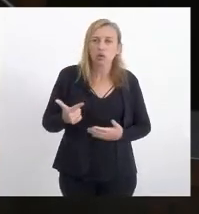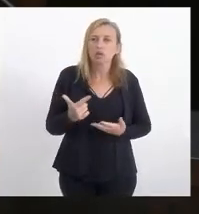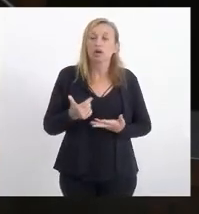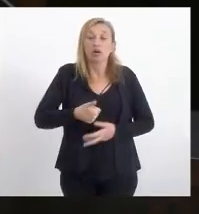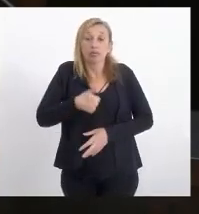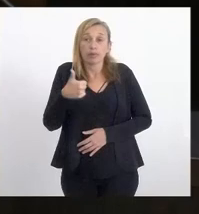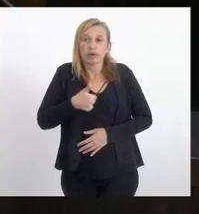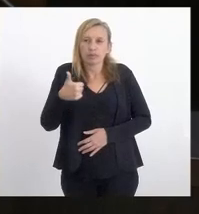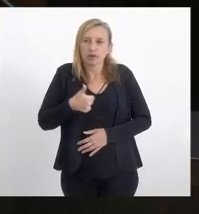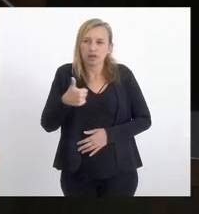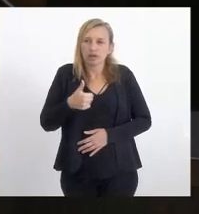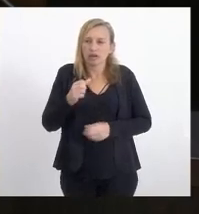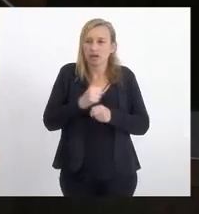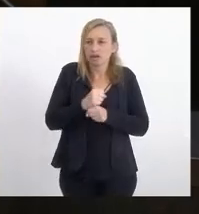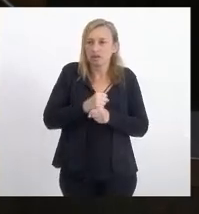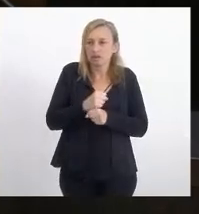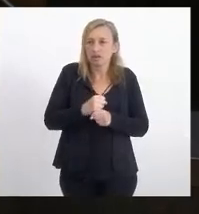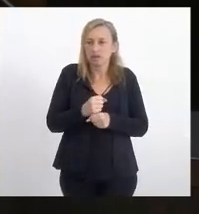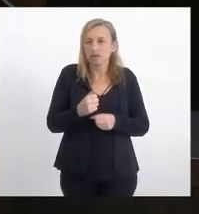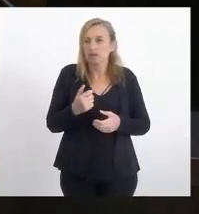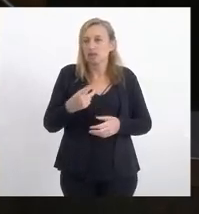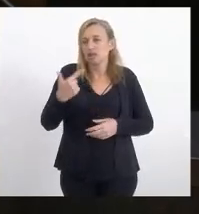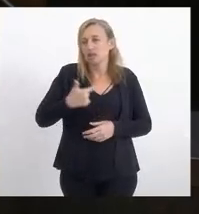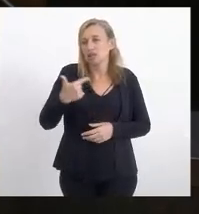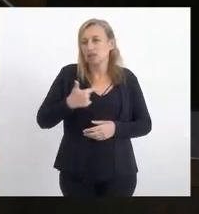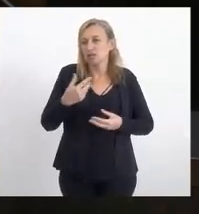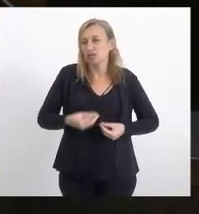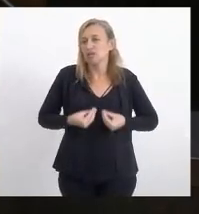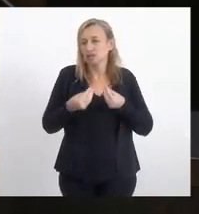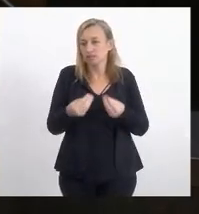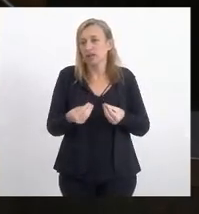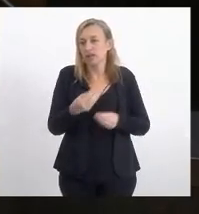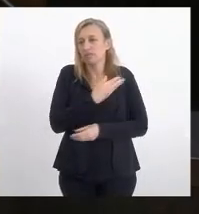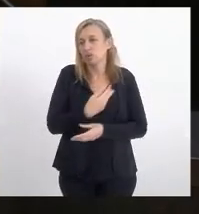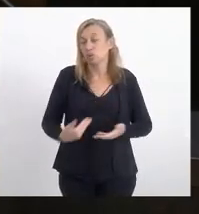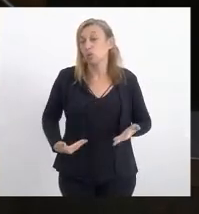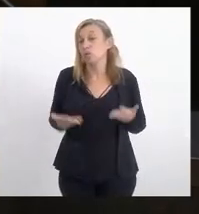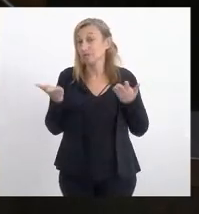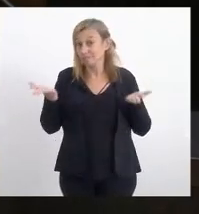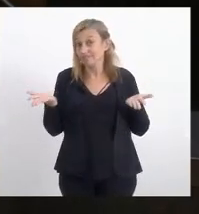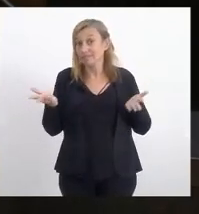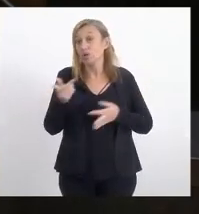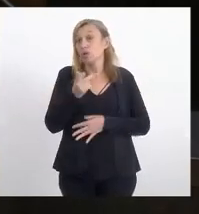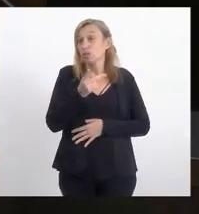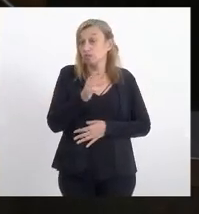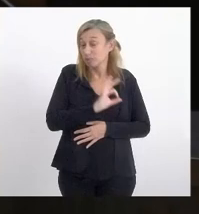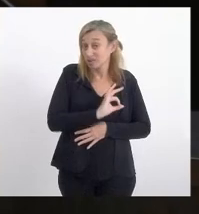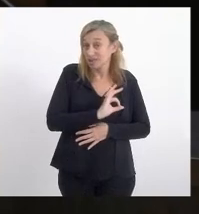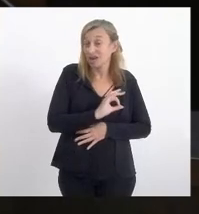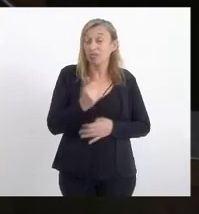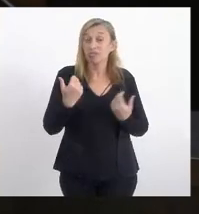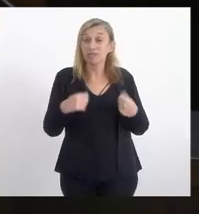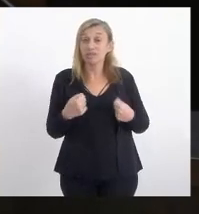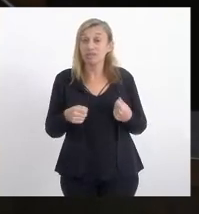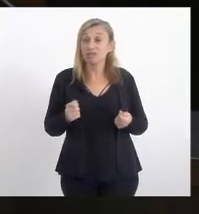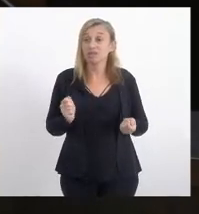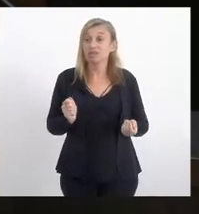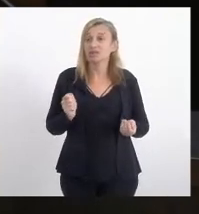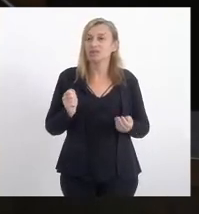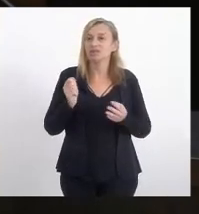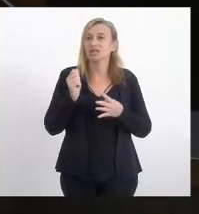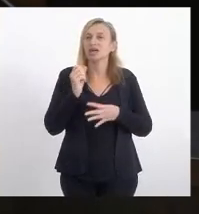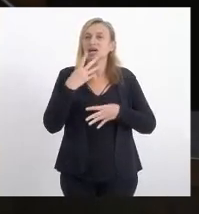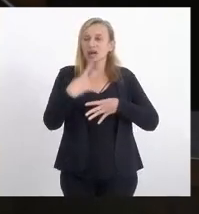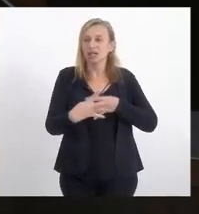primeiro não se anual e segundo não ser disponibilizado pelo governo o policial tem que a